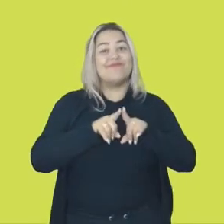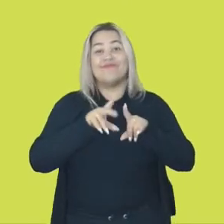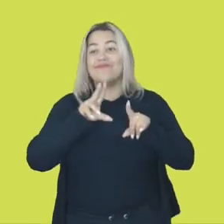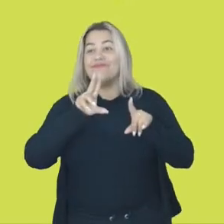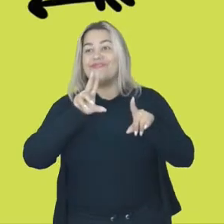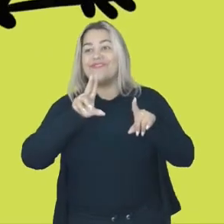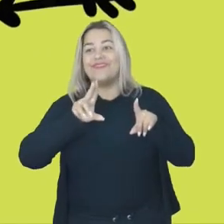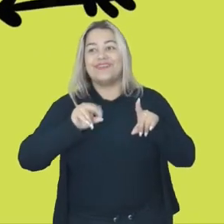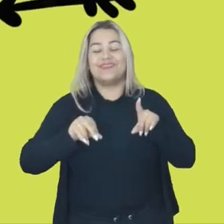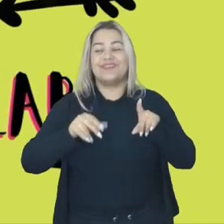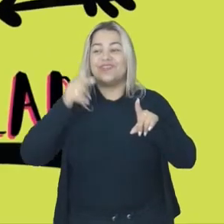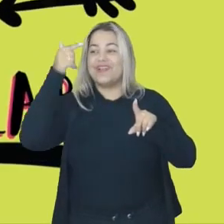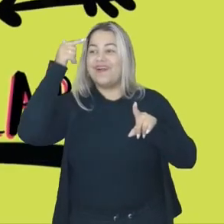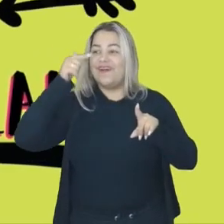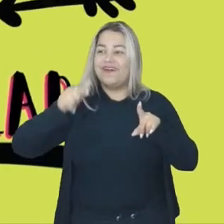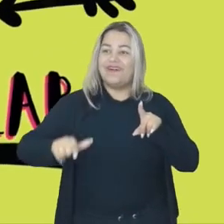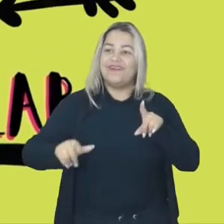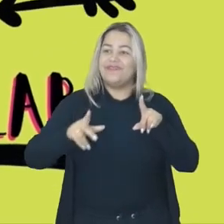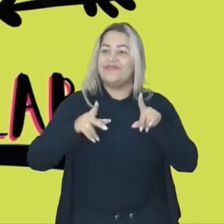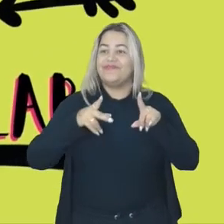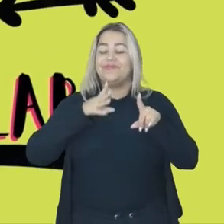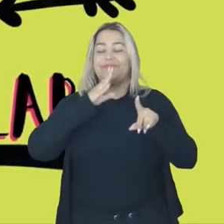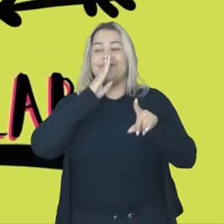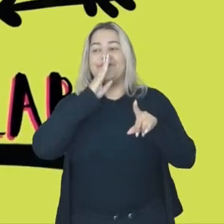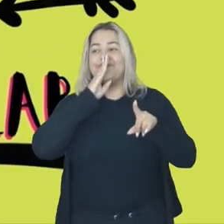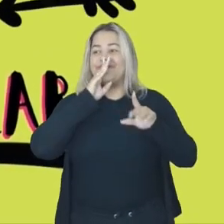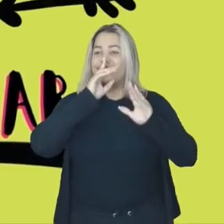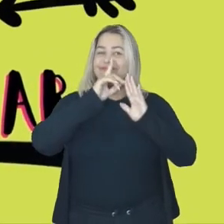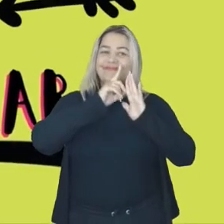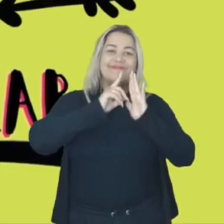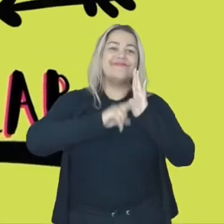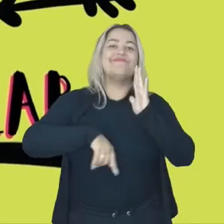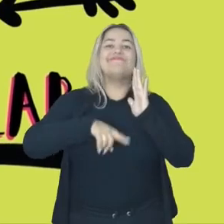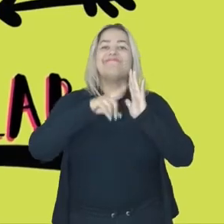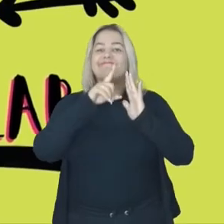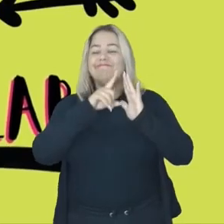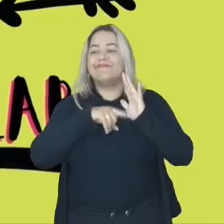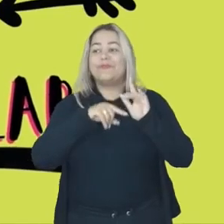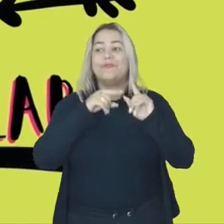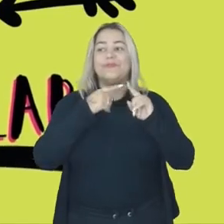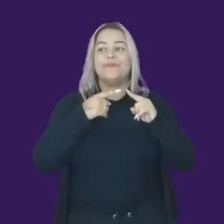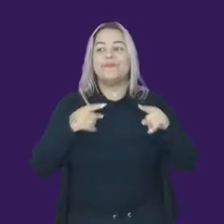Não vão mais conseguir me anular, me calar.